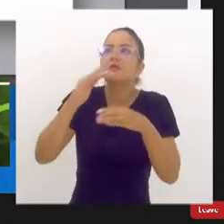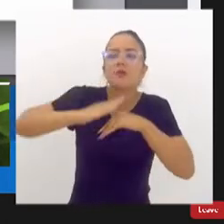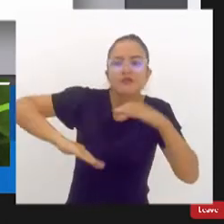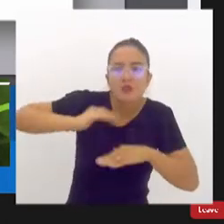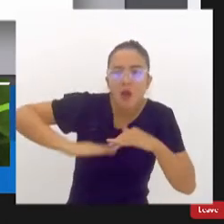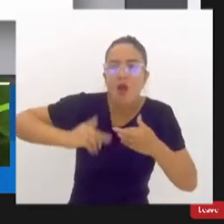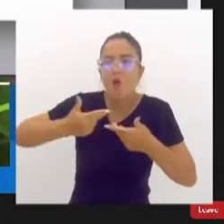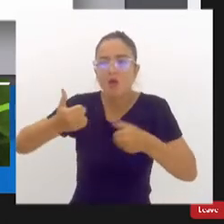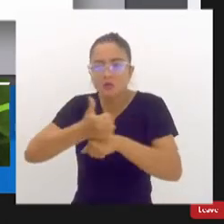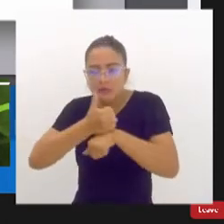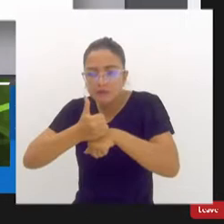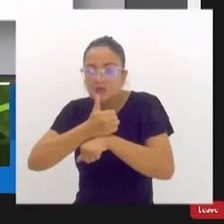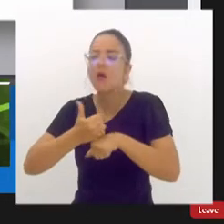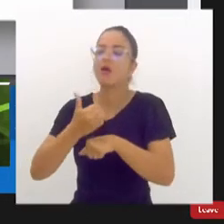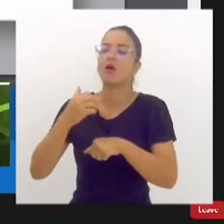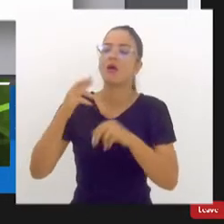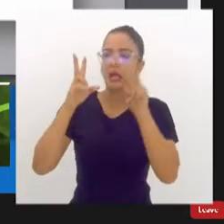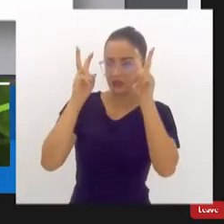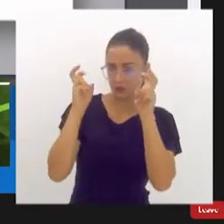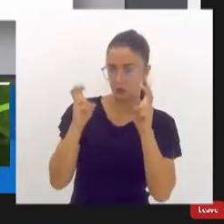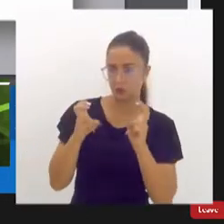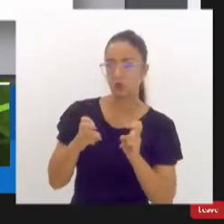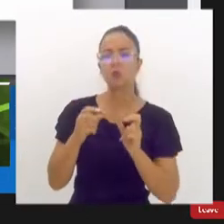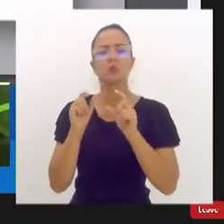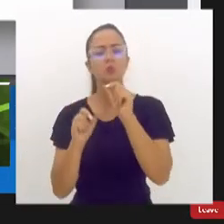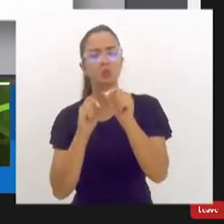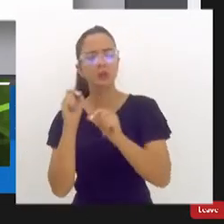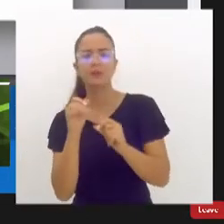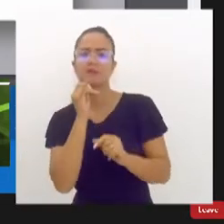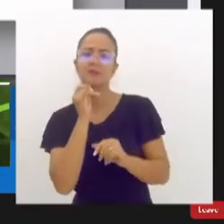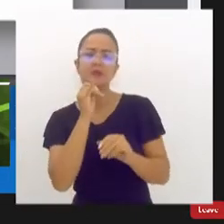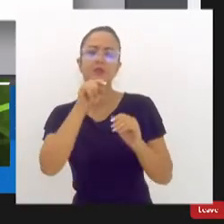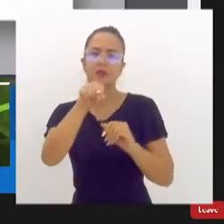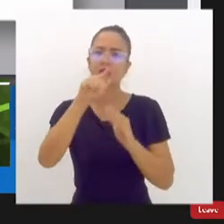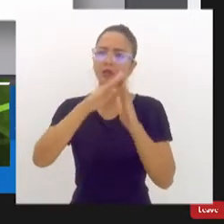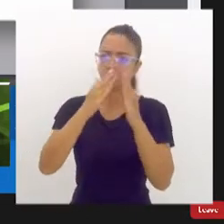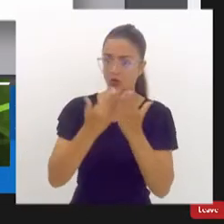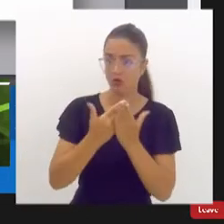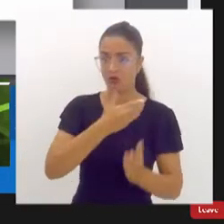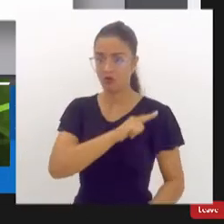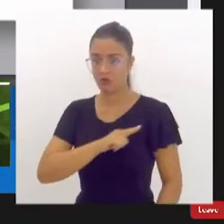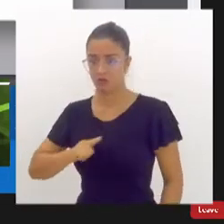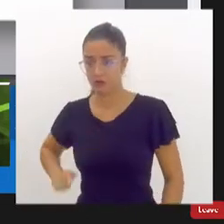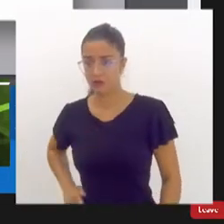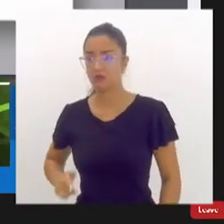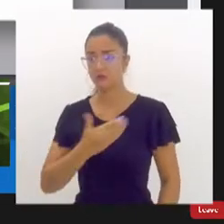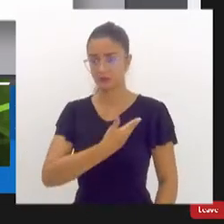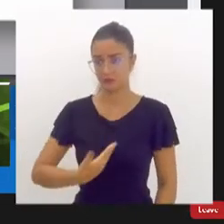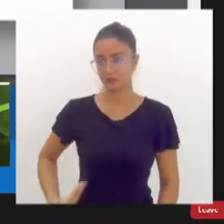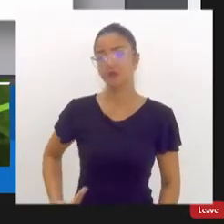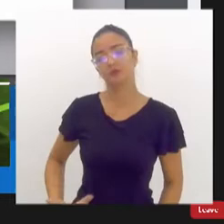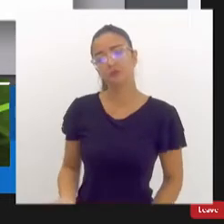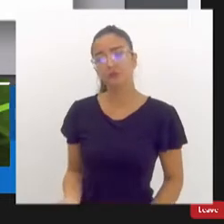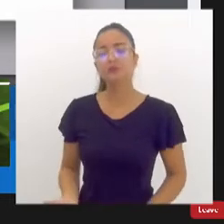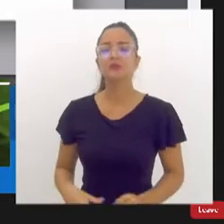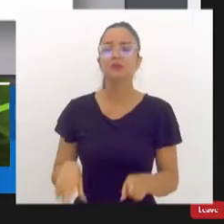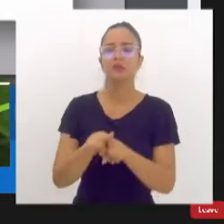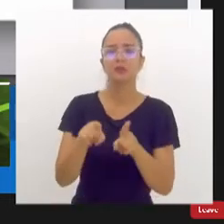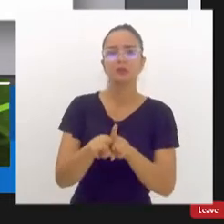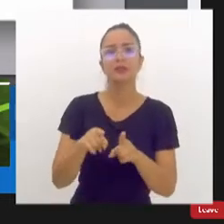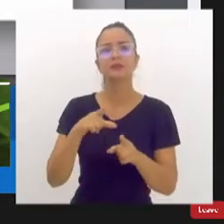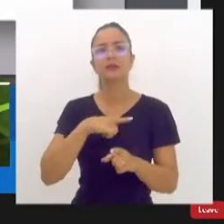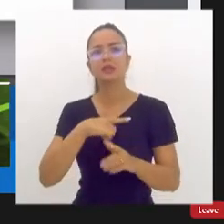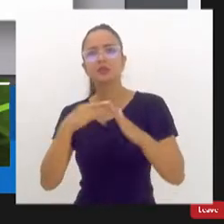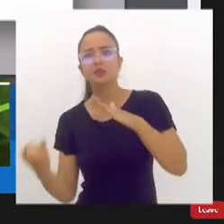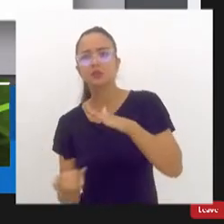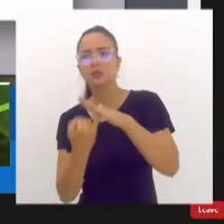tratando das demandas das escolas de governo, está tratando das demandas das